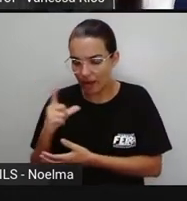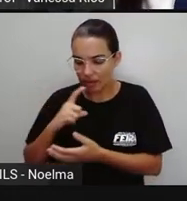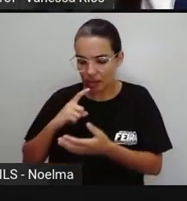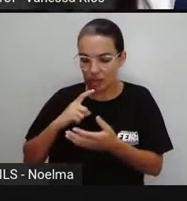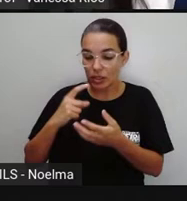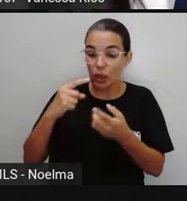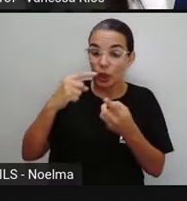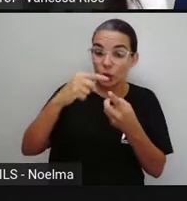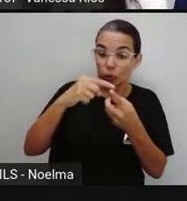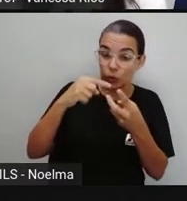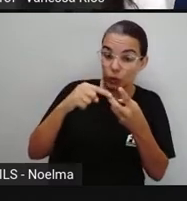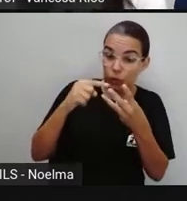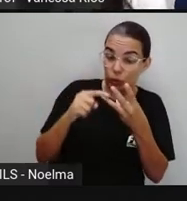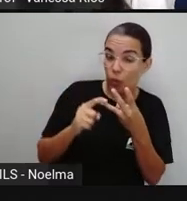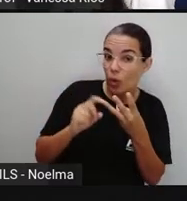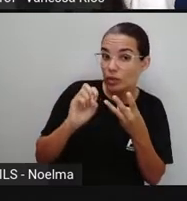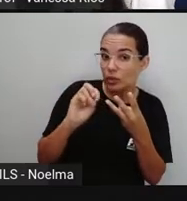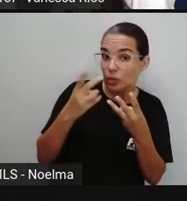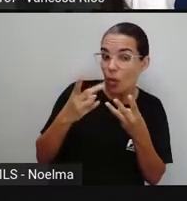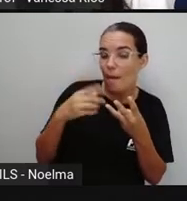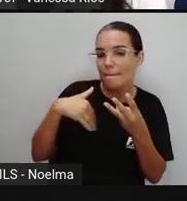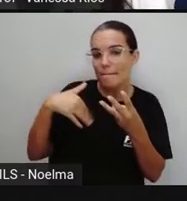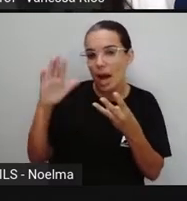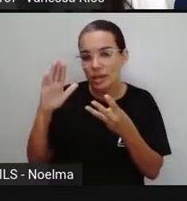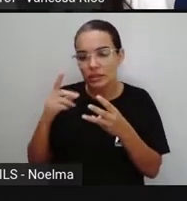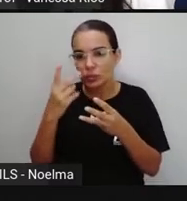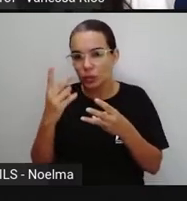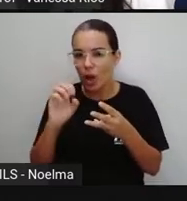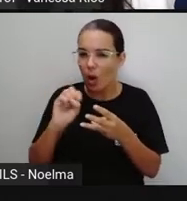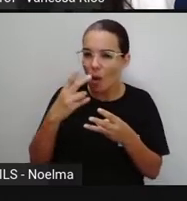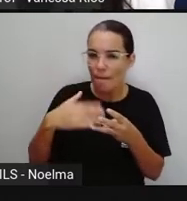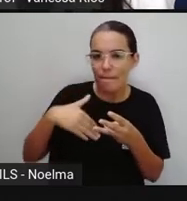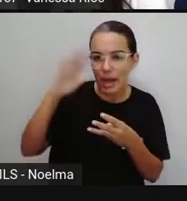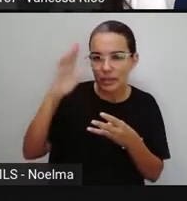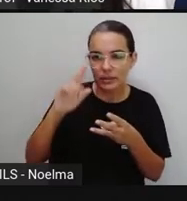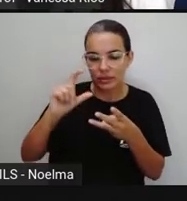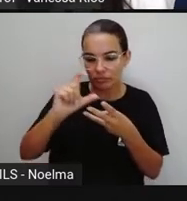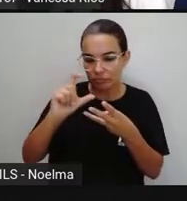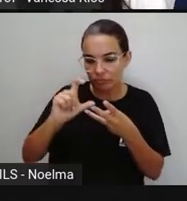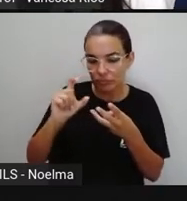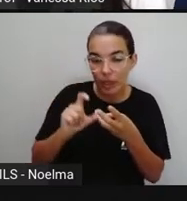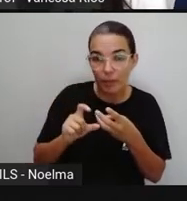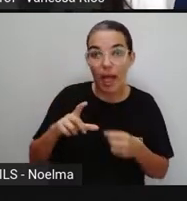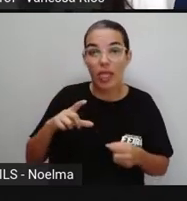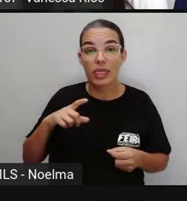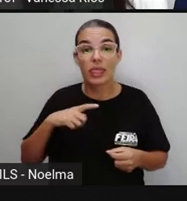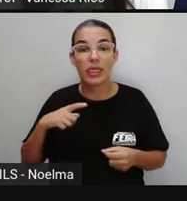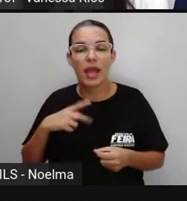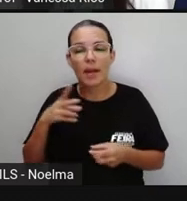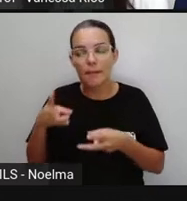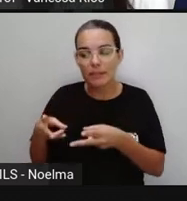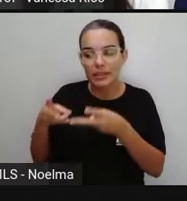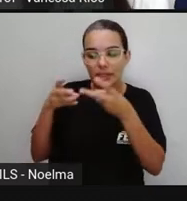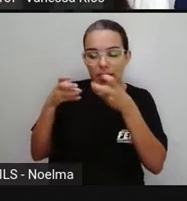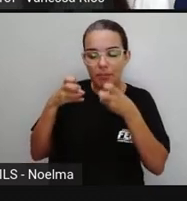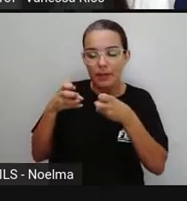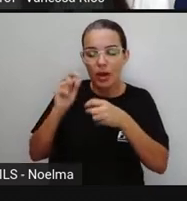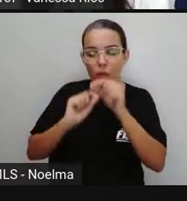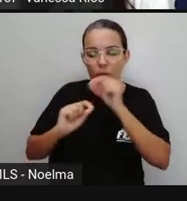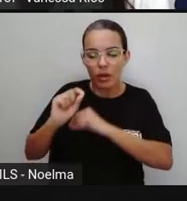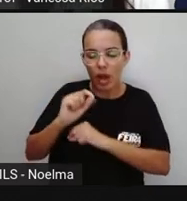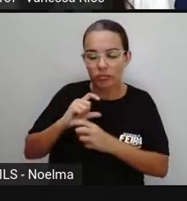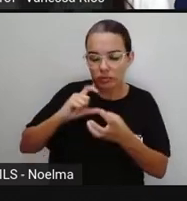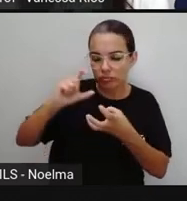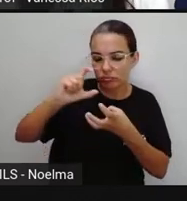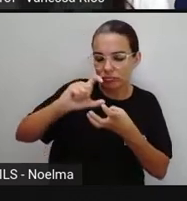duas ou mais sílabas, é possível perceber que há uma sílaba de maior intensidade sonora